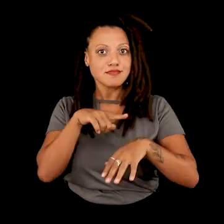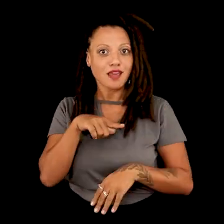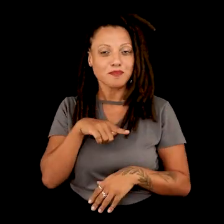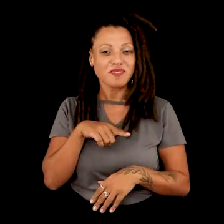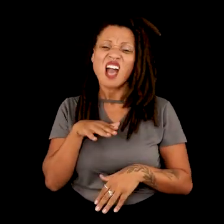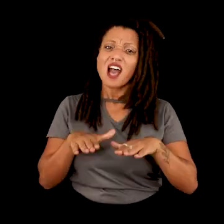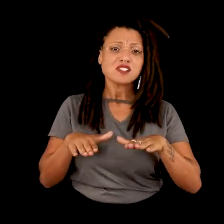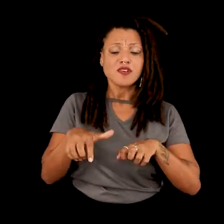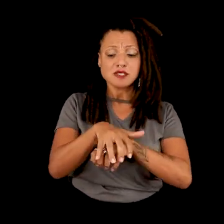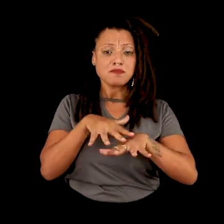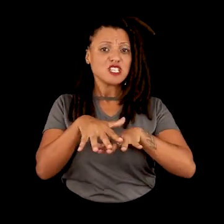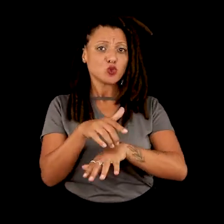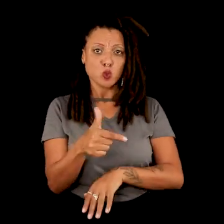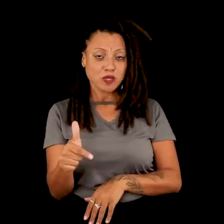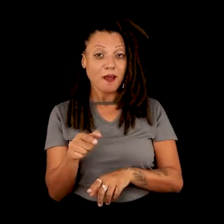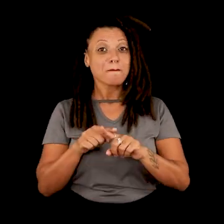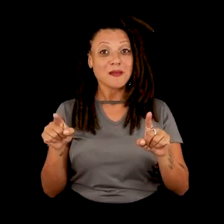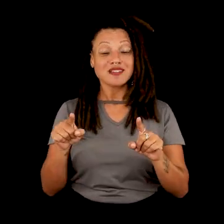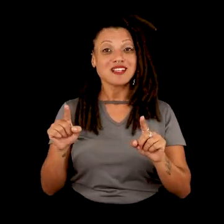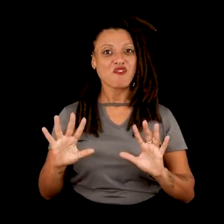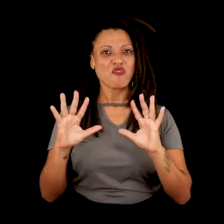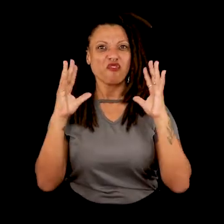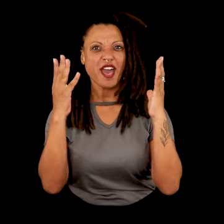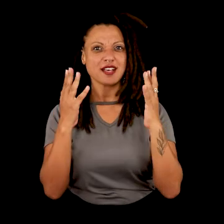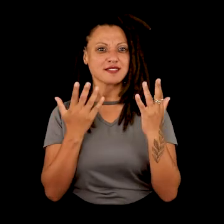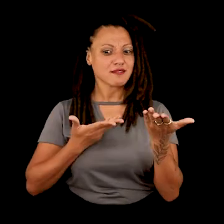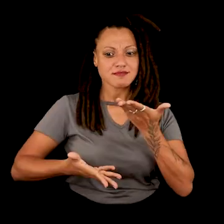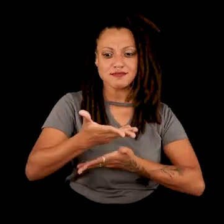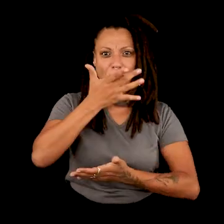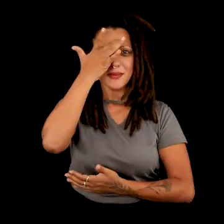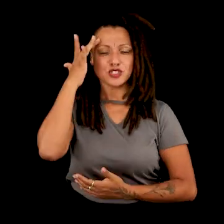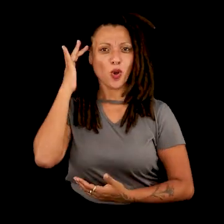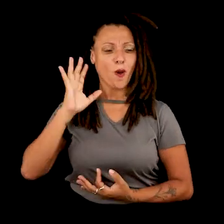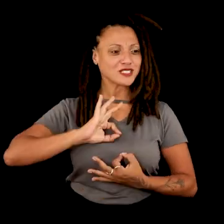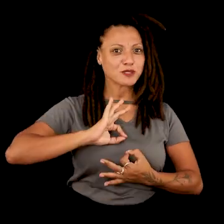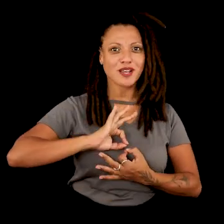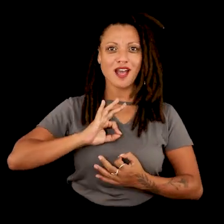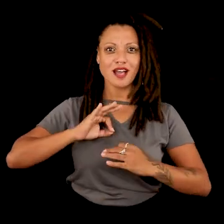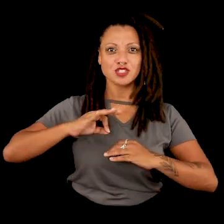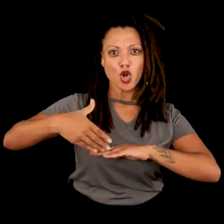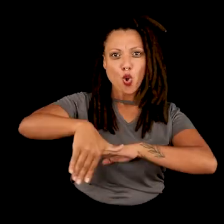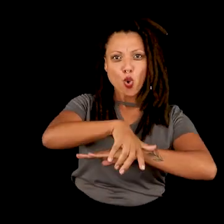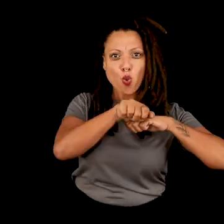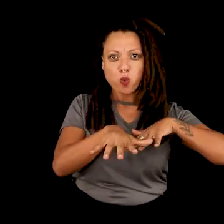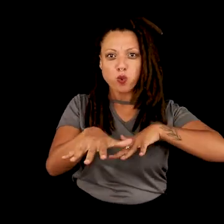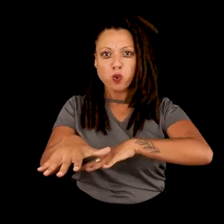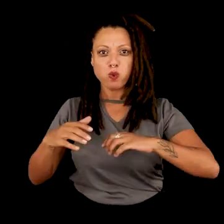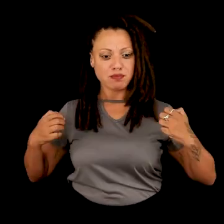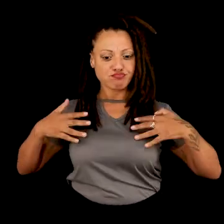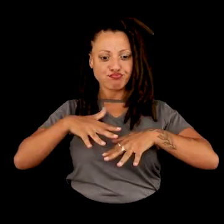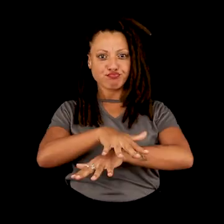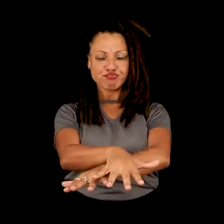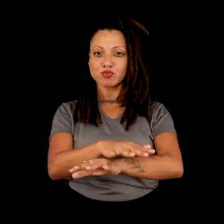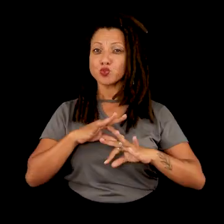tem, só a festa, a cerimônia, o envolvimento, a pessoa, a espiritualidade, a galera, a rua, as encruzas, tudo